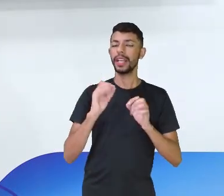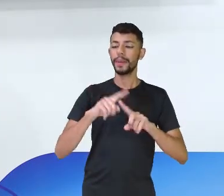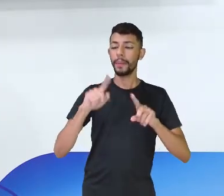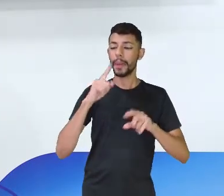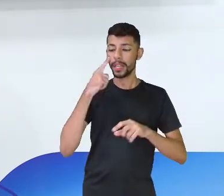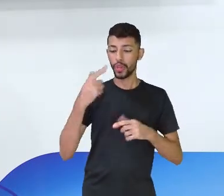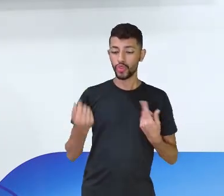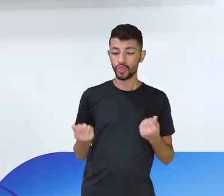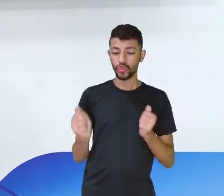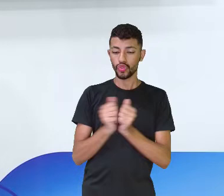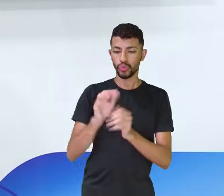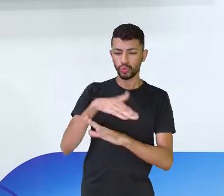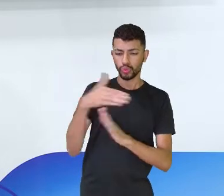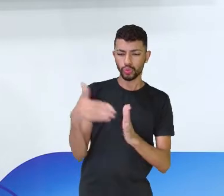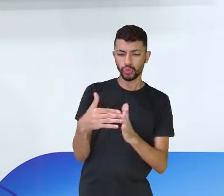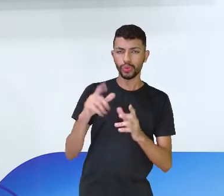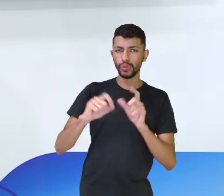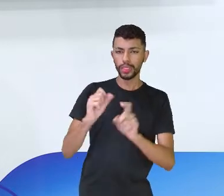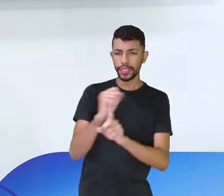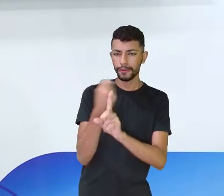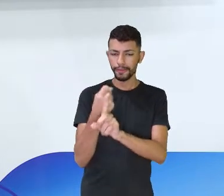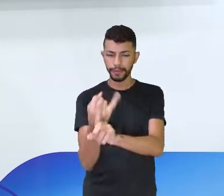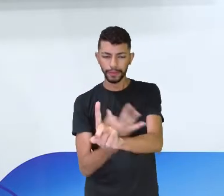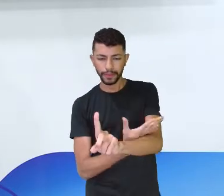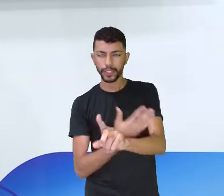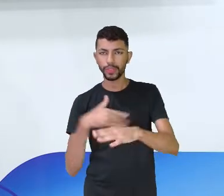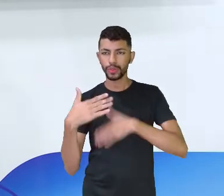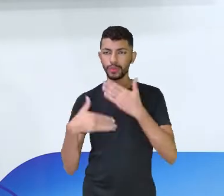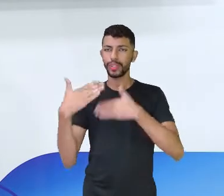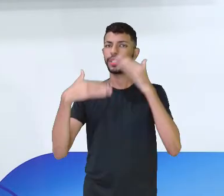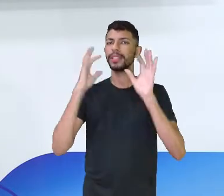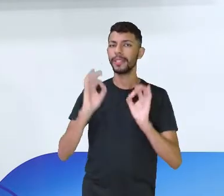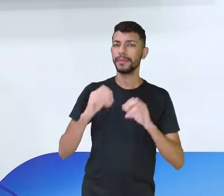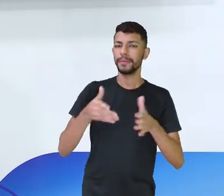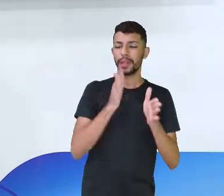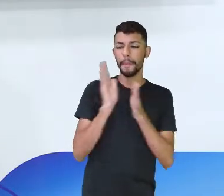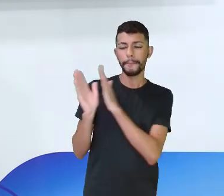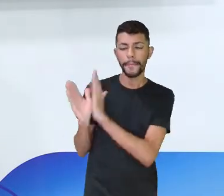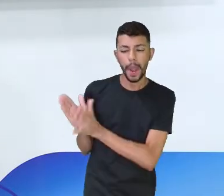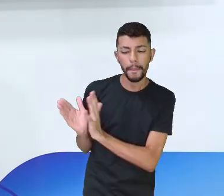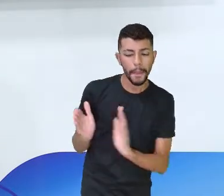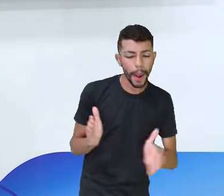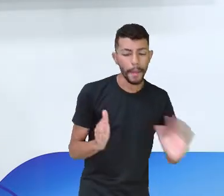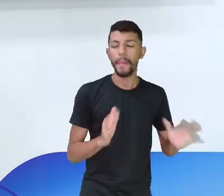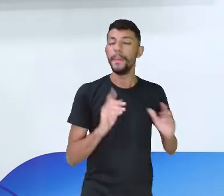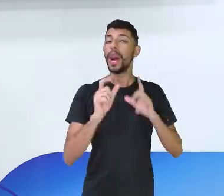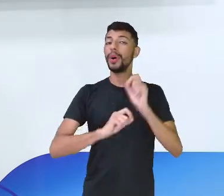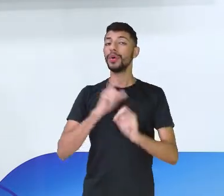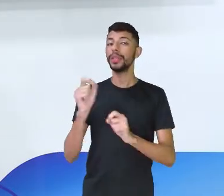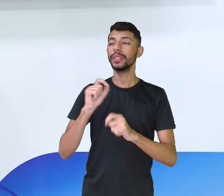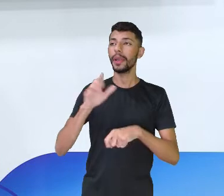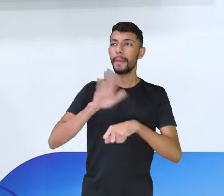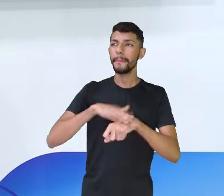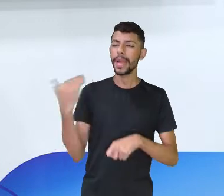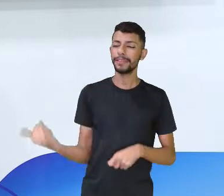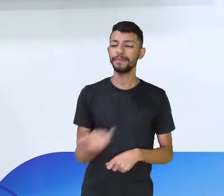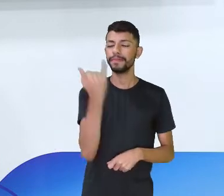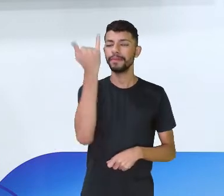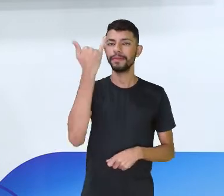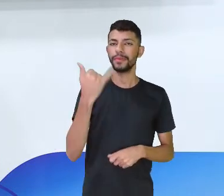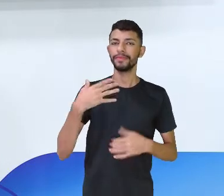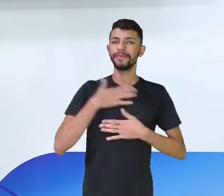habilidades socioemocionais, os processos, as etapas, elas ficam muito mais